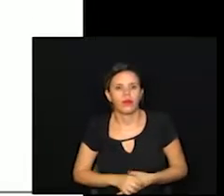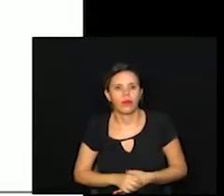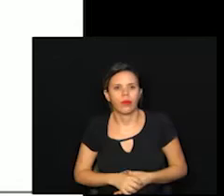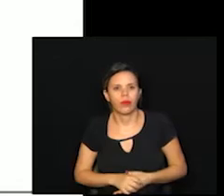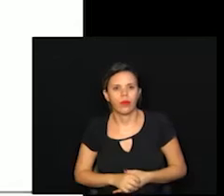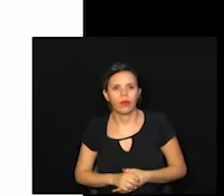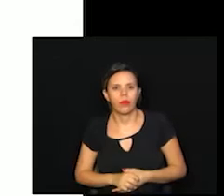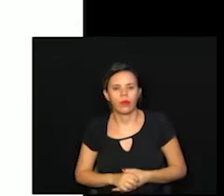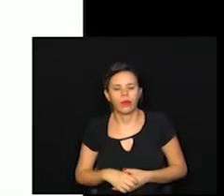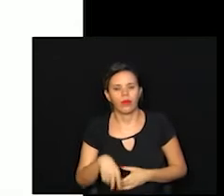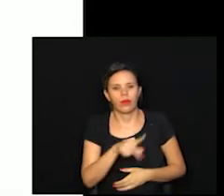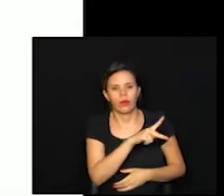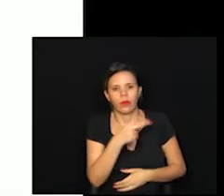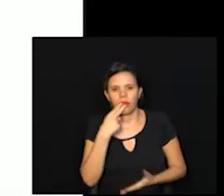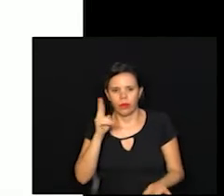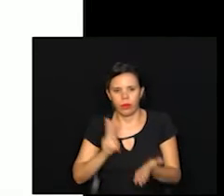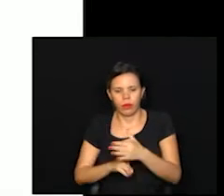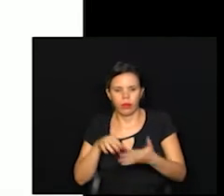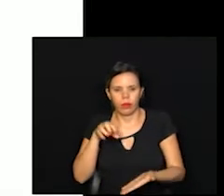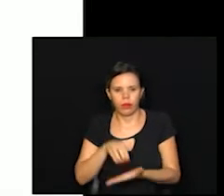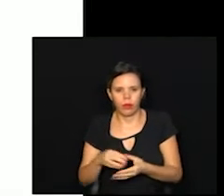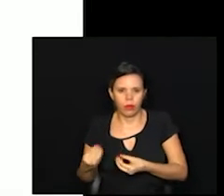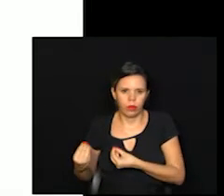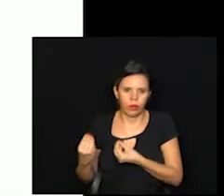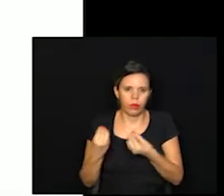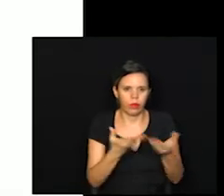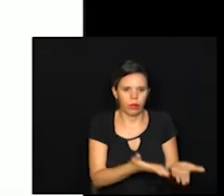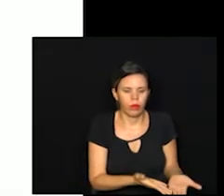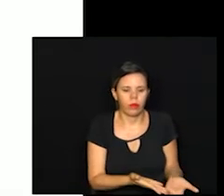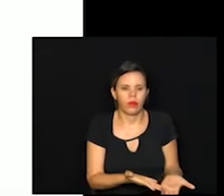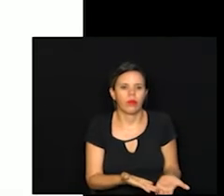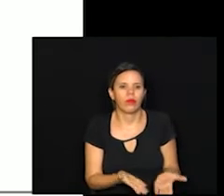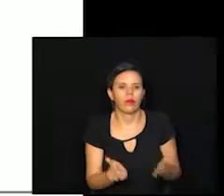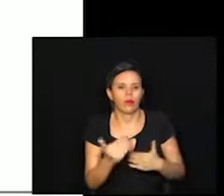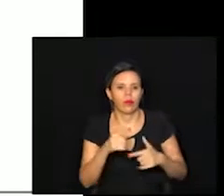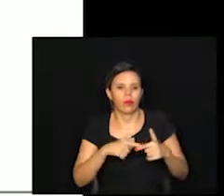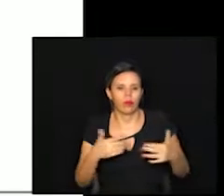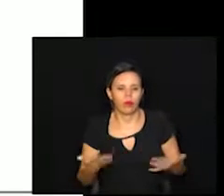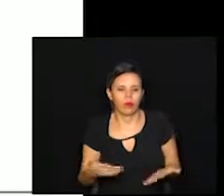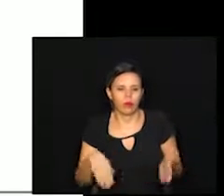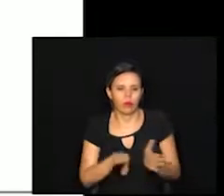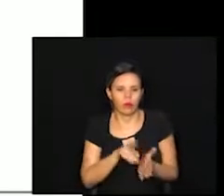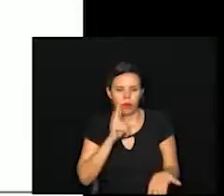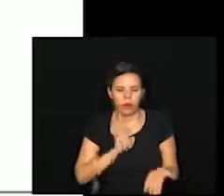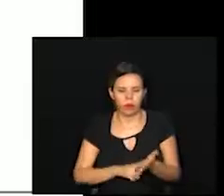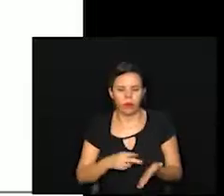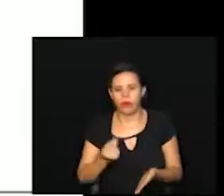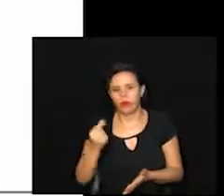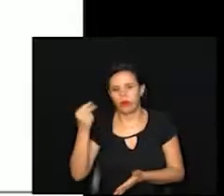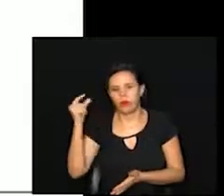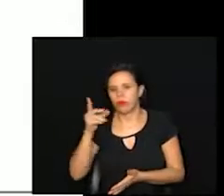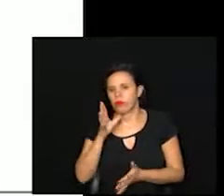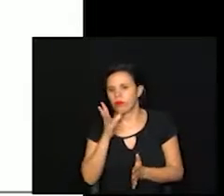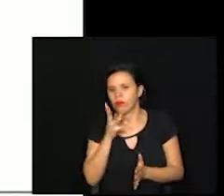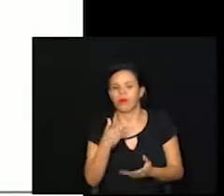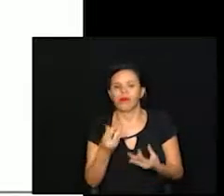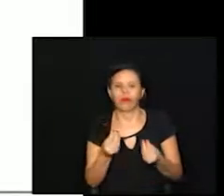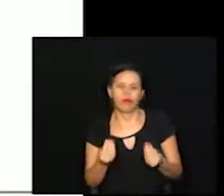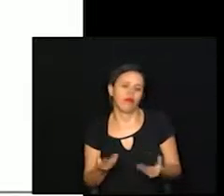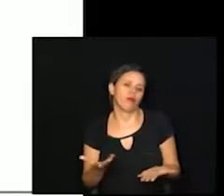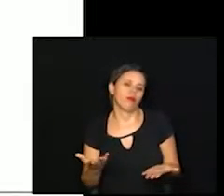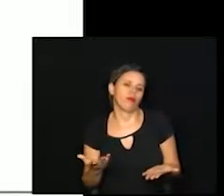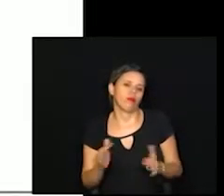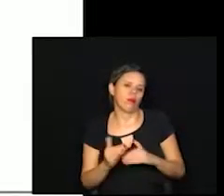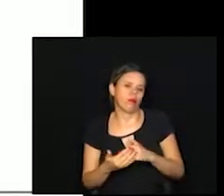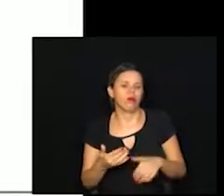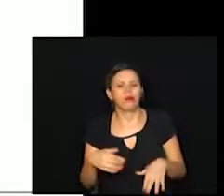dos Correios para que regularize a entrega de correspondência em Campinas. A gente sabe que é um problema antigo, vários bairros